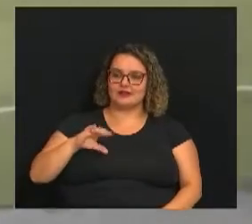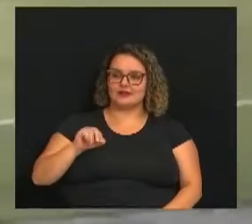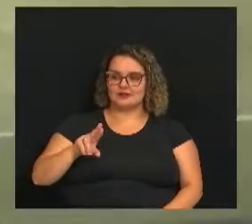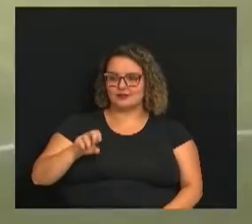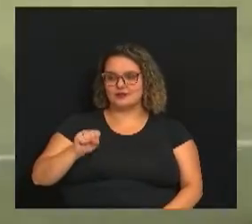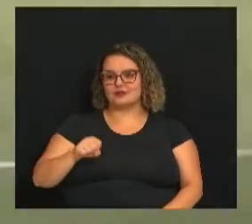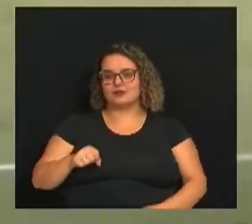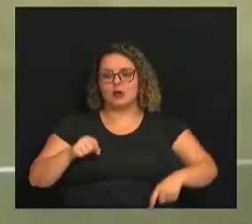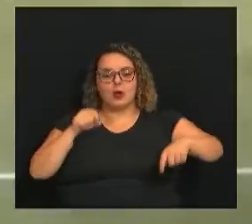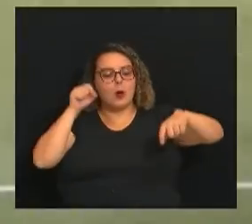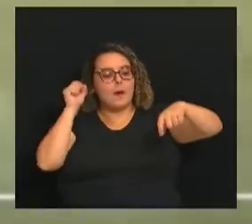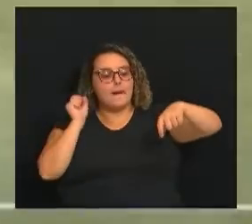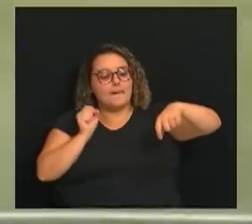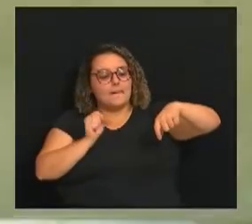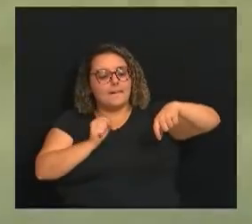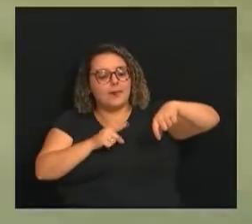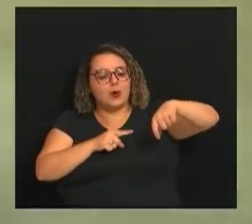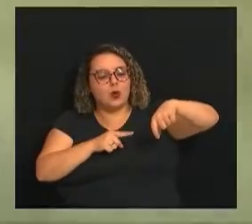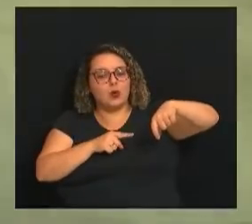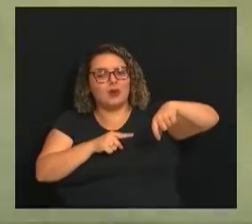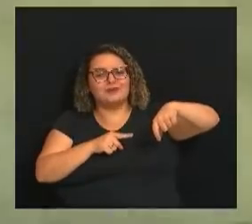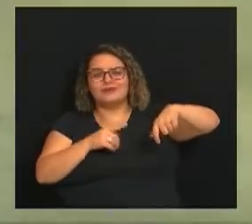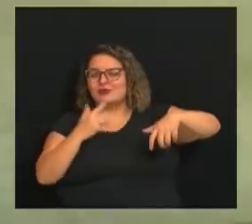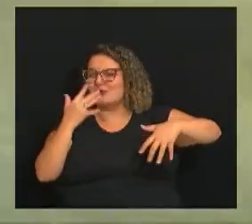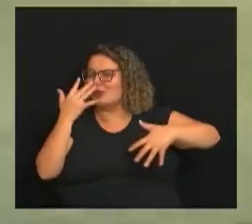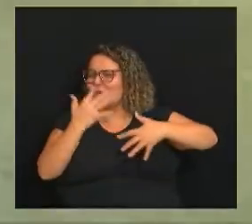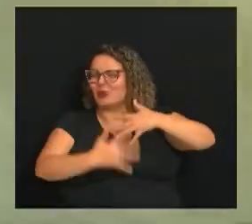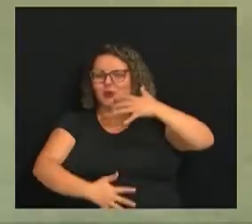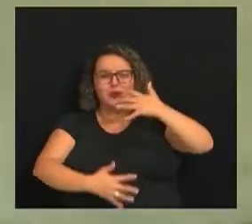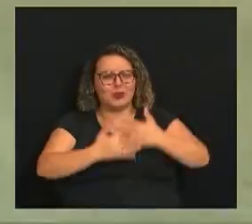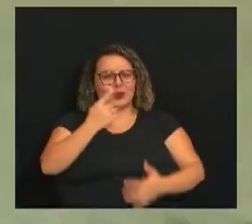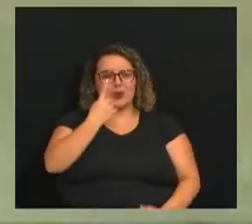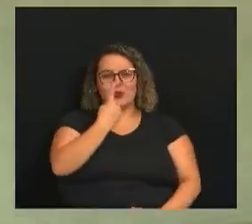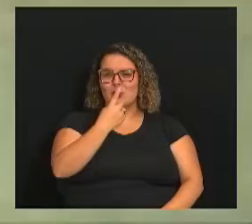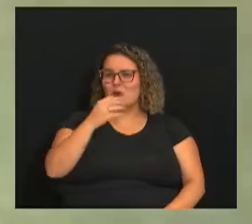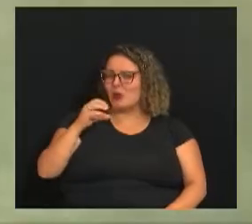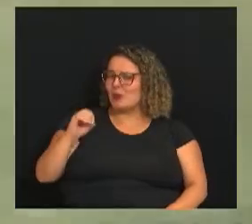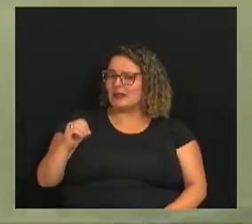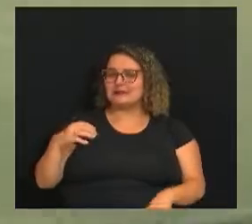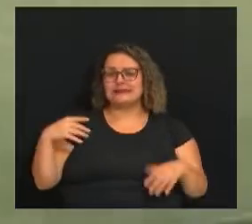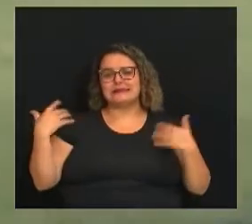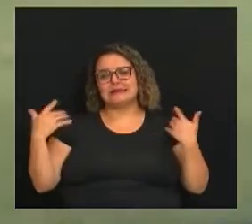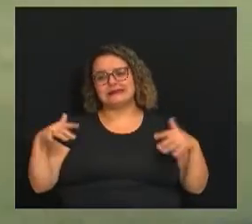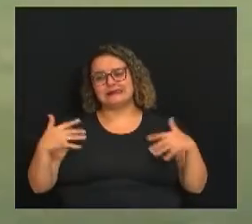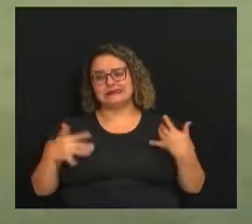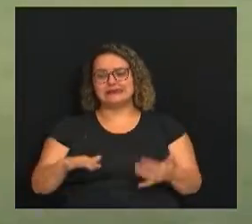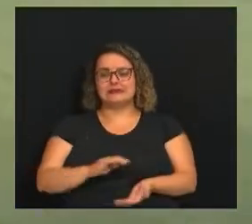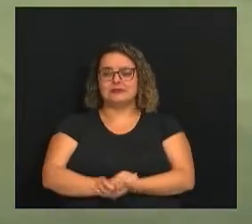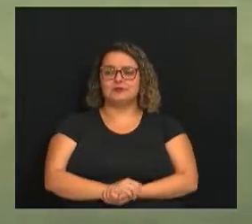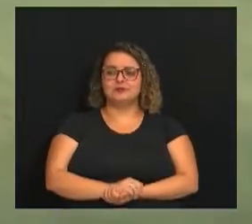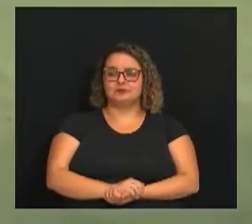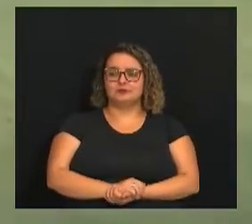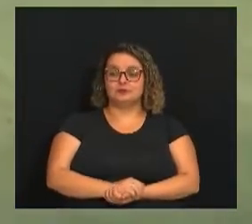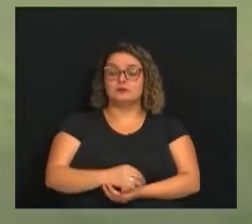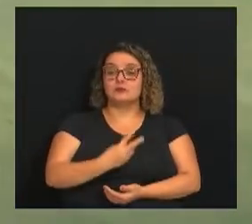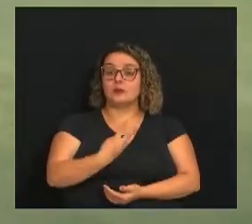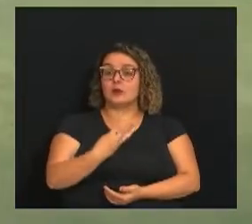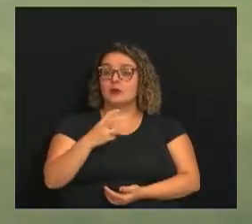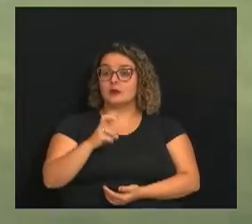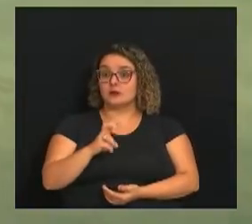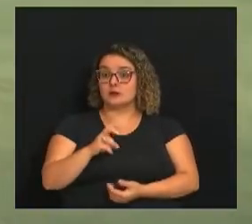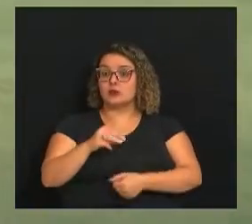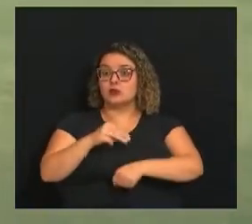fundo das redes. Que trapalhada! 1-0 Água Santa. Aos 35